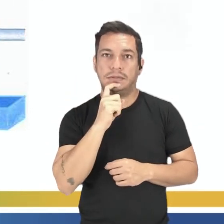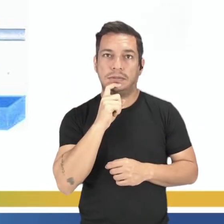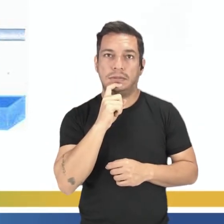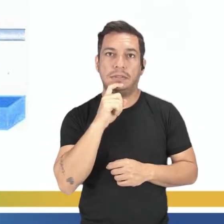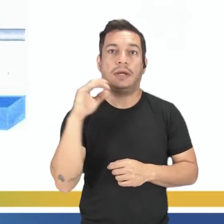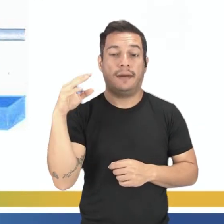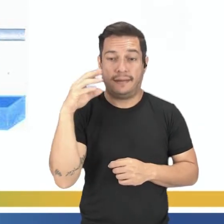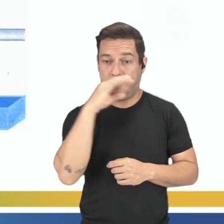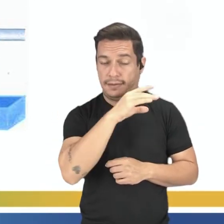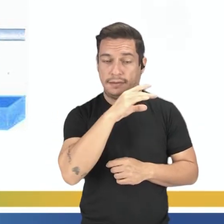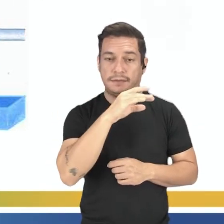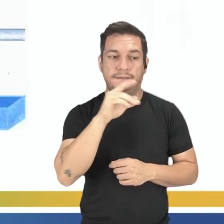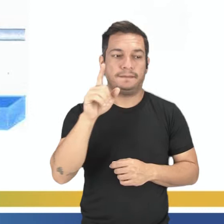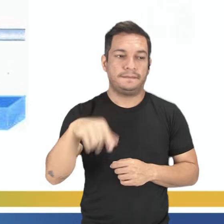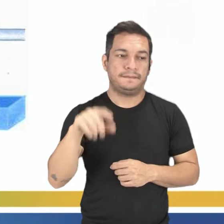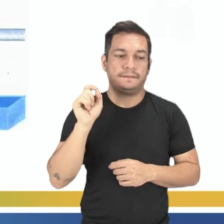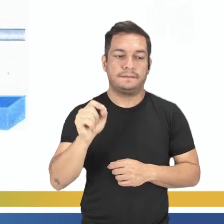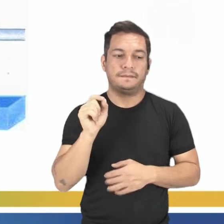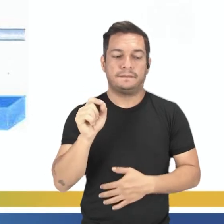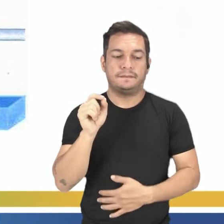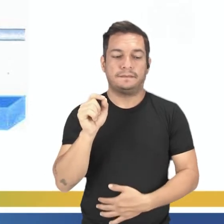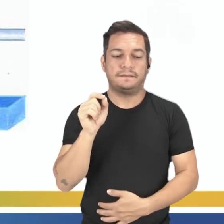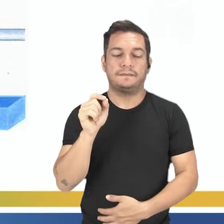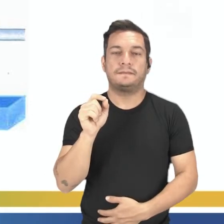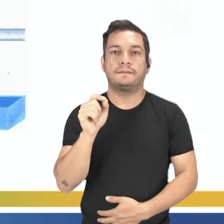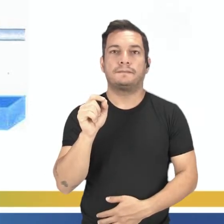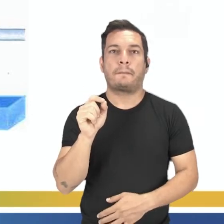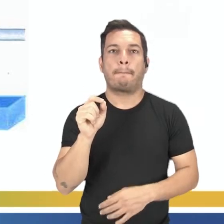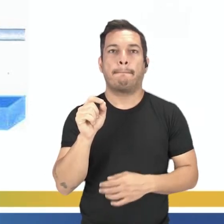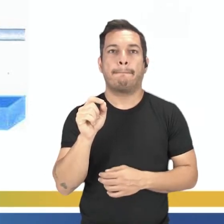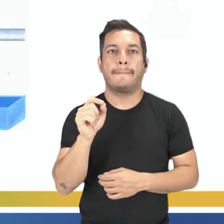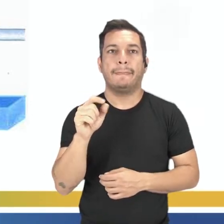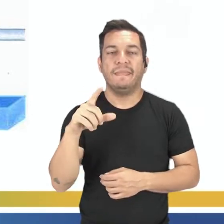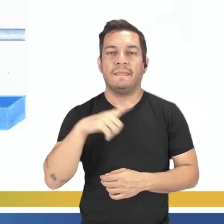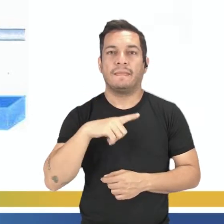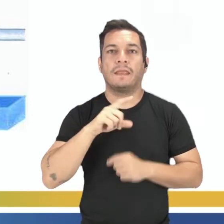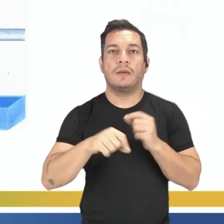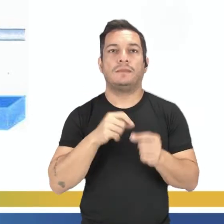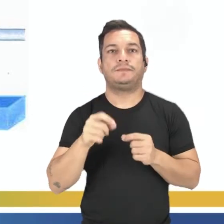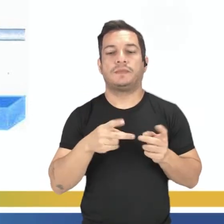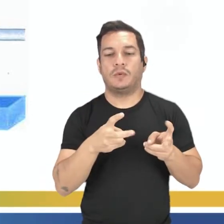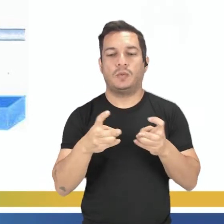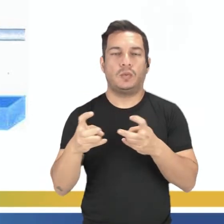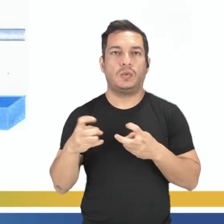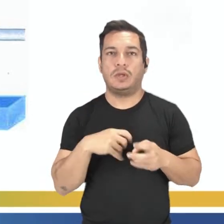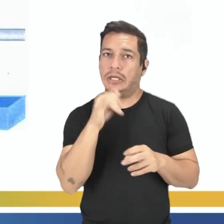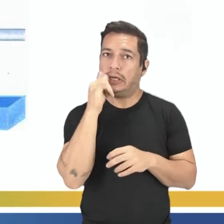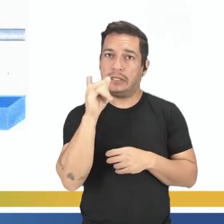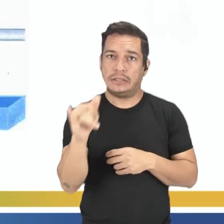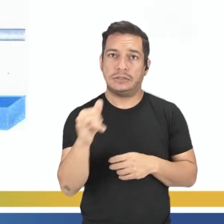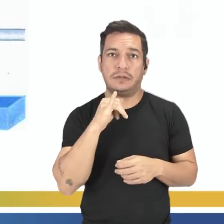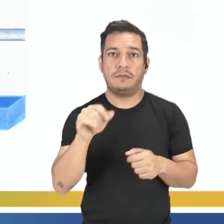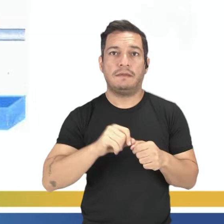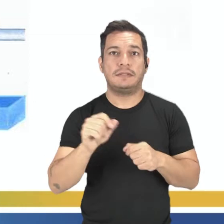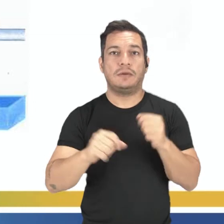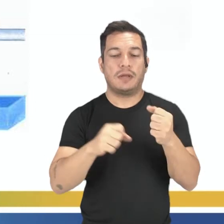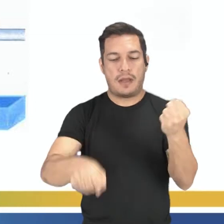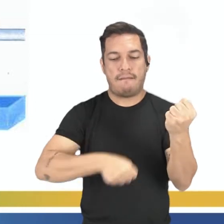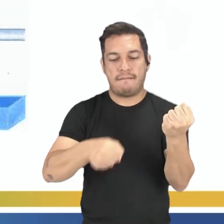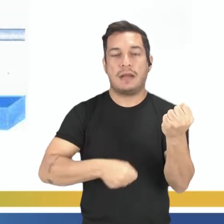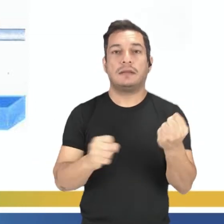A fonte quente nada mais é do que a fonte de onde se retira determinada energia para fazer a máquina